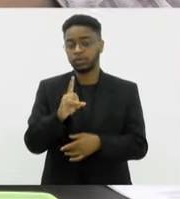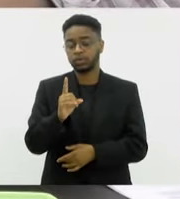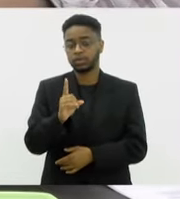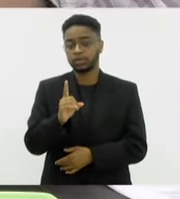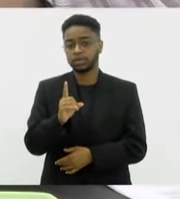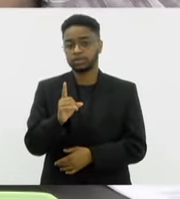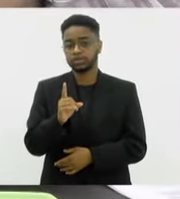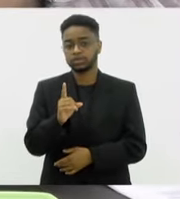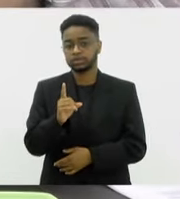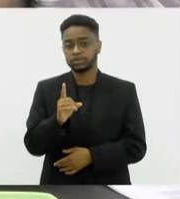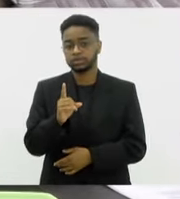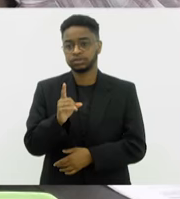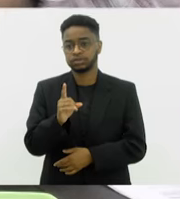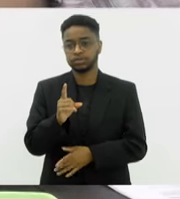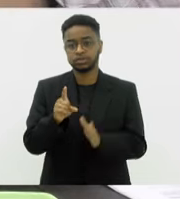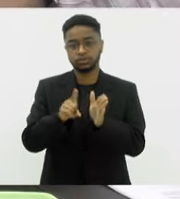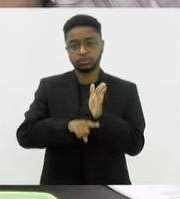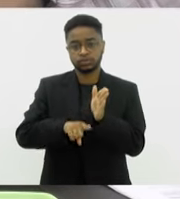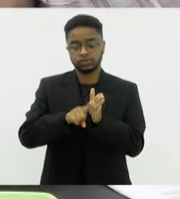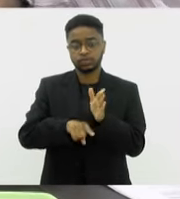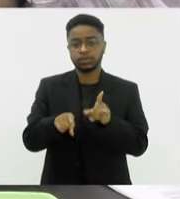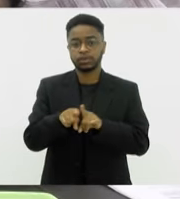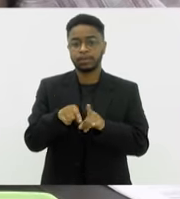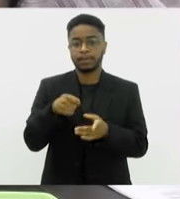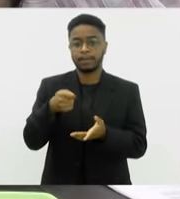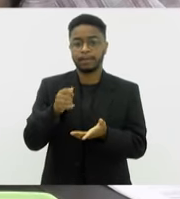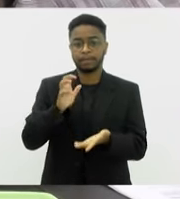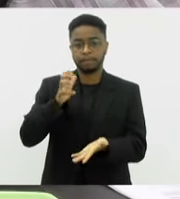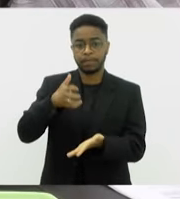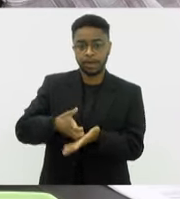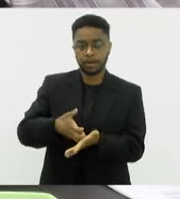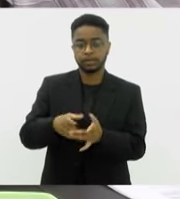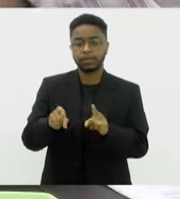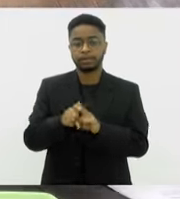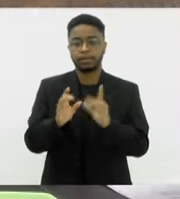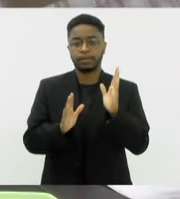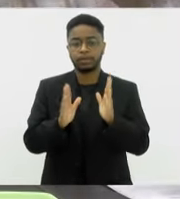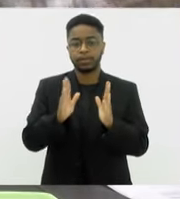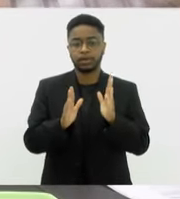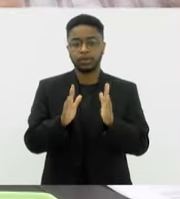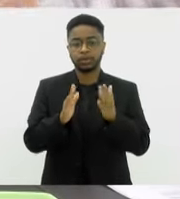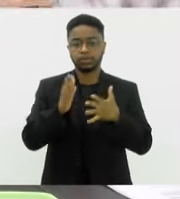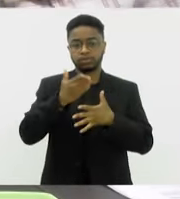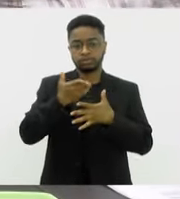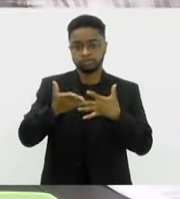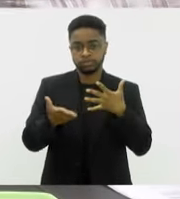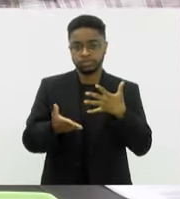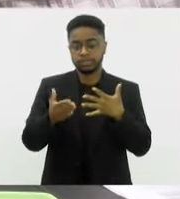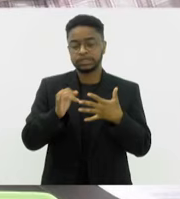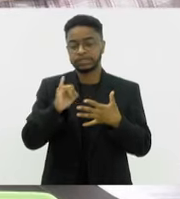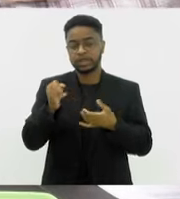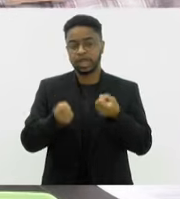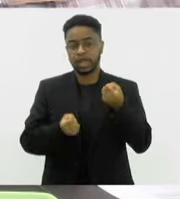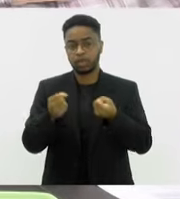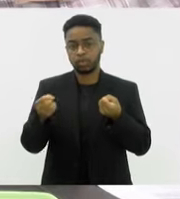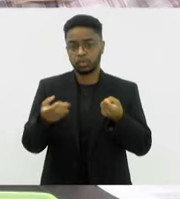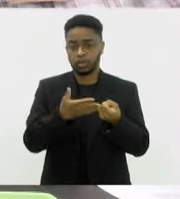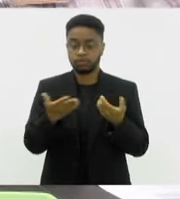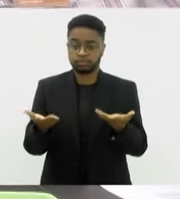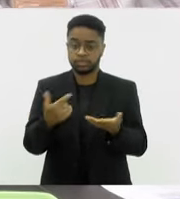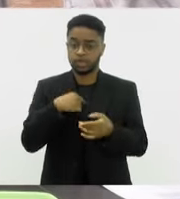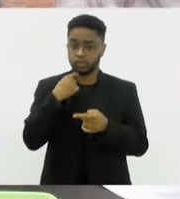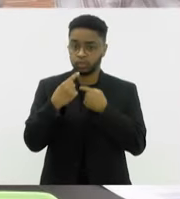da desconto para pagamento à vista e prazo de pagamento de IPVA para carros novos. Então, essa era a minha